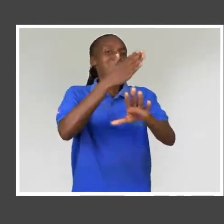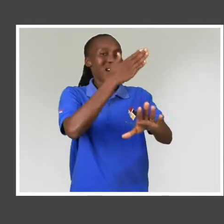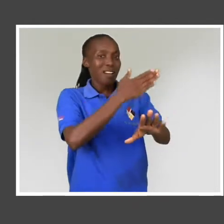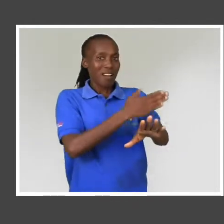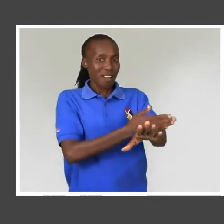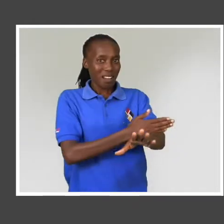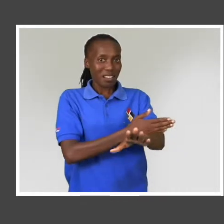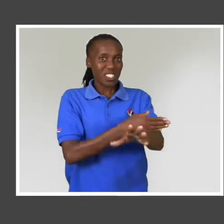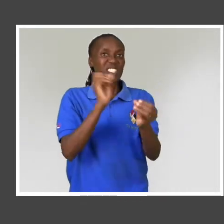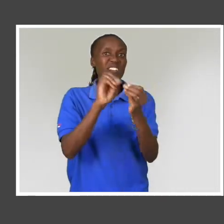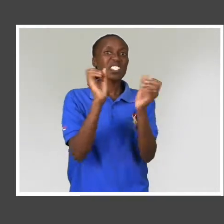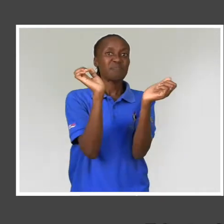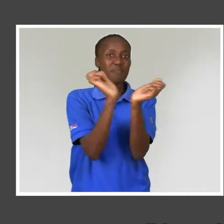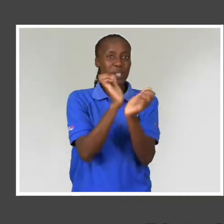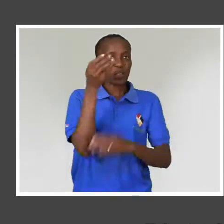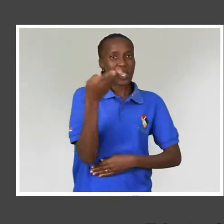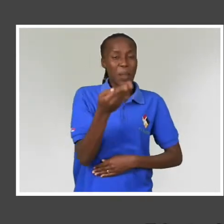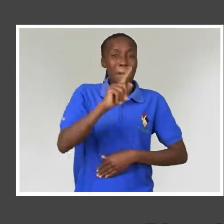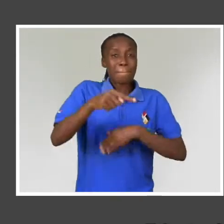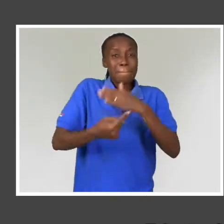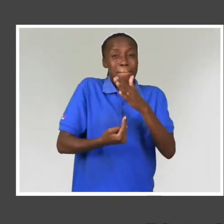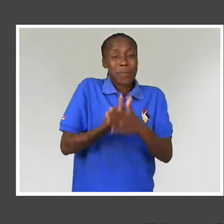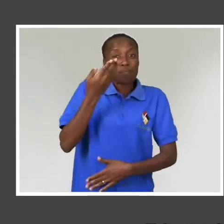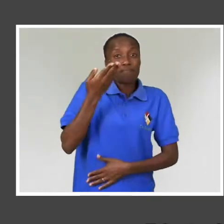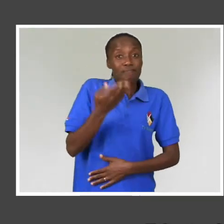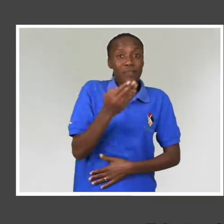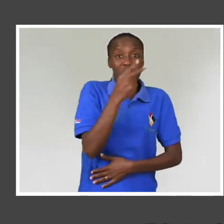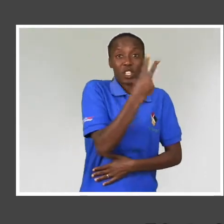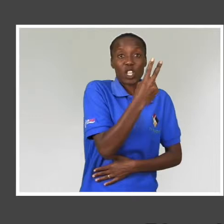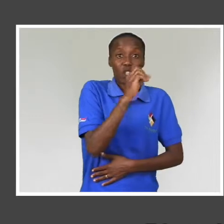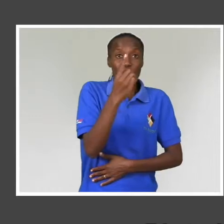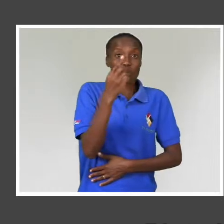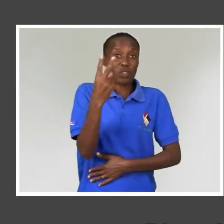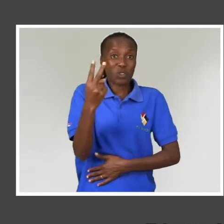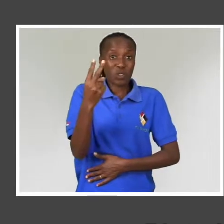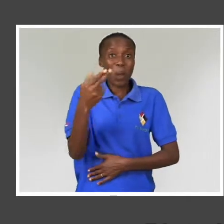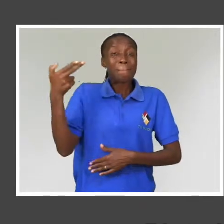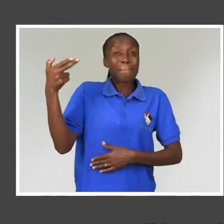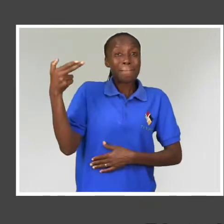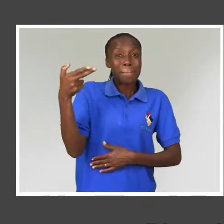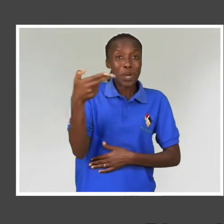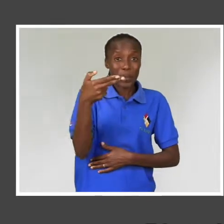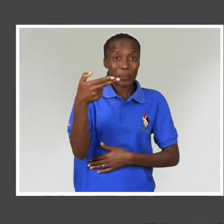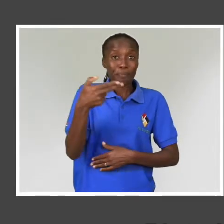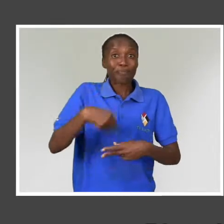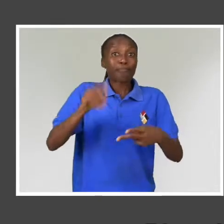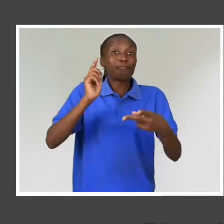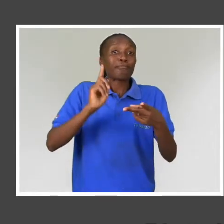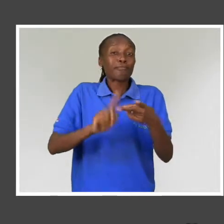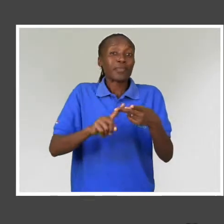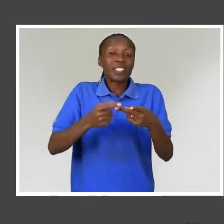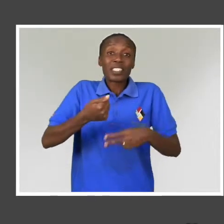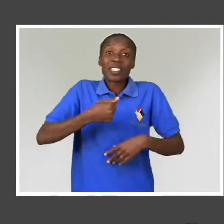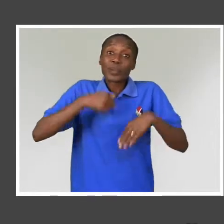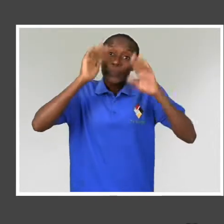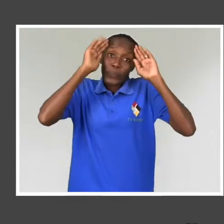Isso foi antes. Antes, eu fiquei preso porque eu tive esse acidente em 2012. Foi uma bala perdida.